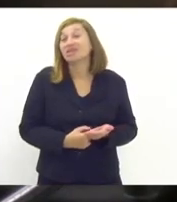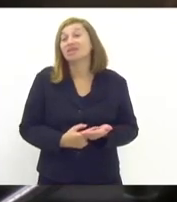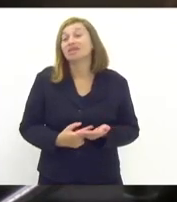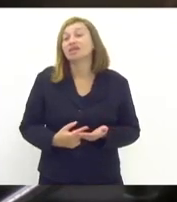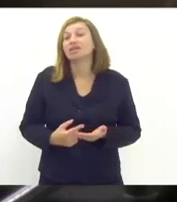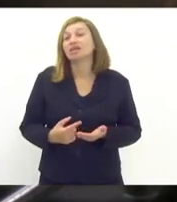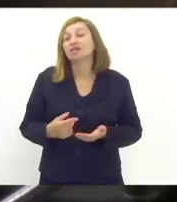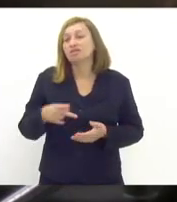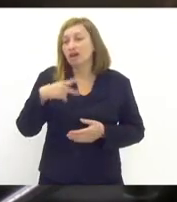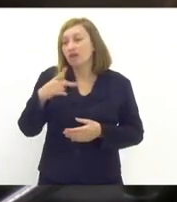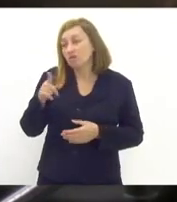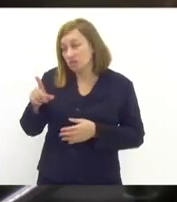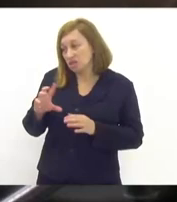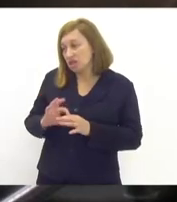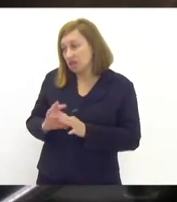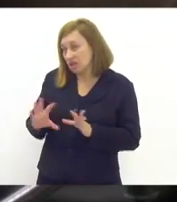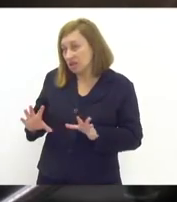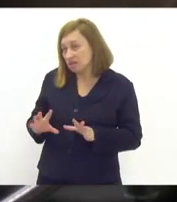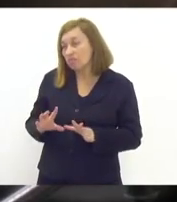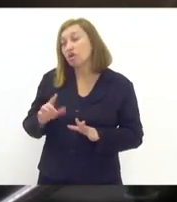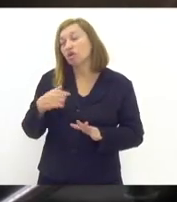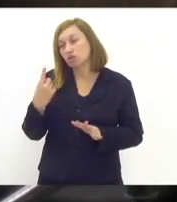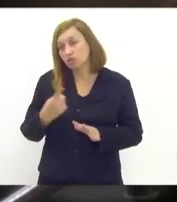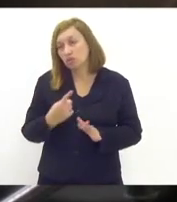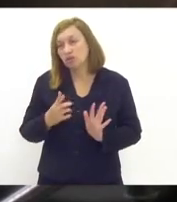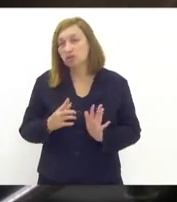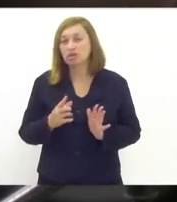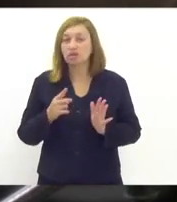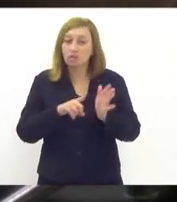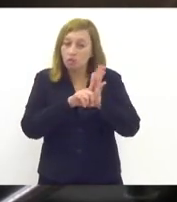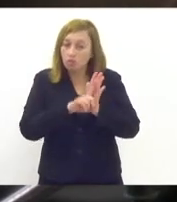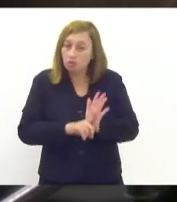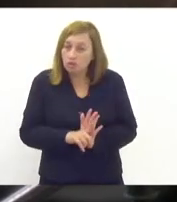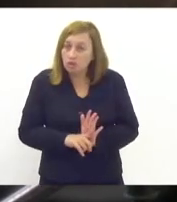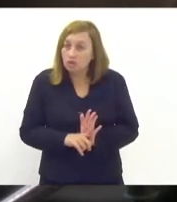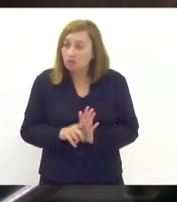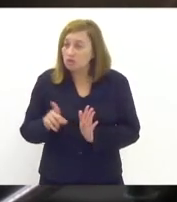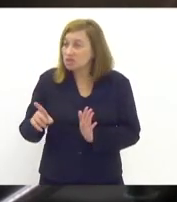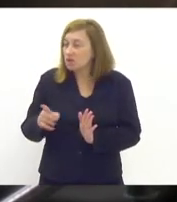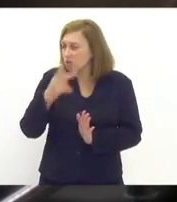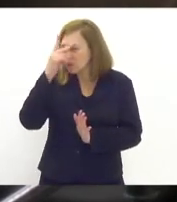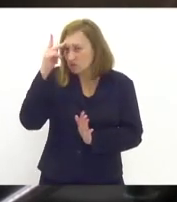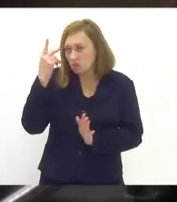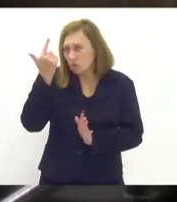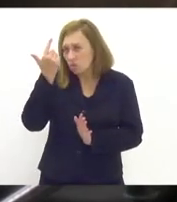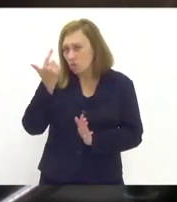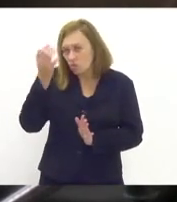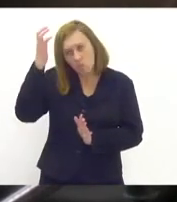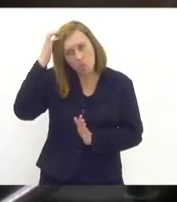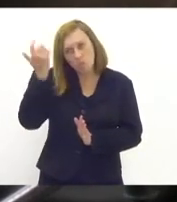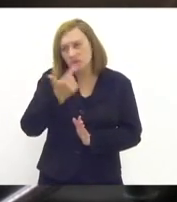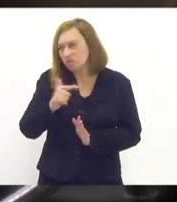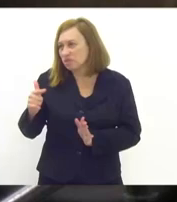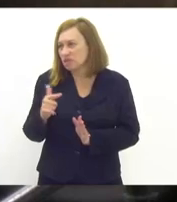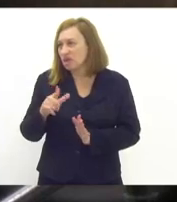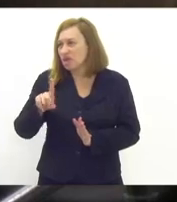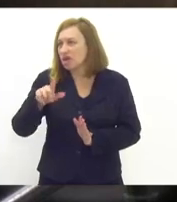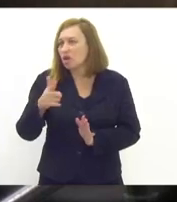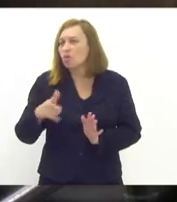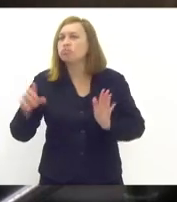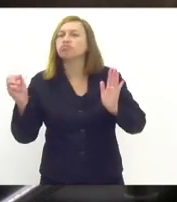ser solto porque nós chegamos à conclusão aqui dentro do processo de que você é uma pessoa inocente. Essa é uma outra